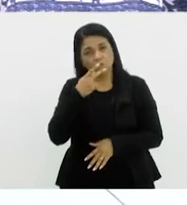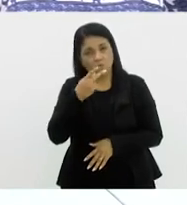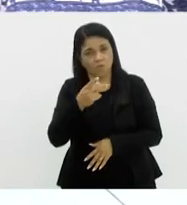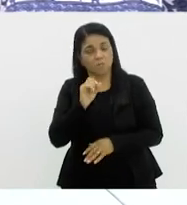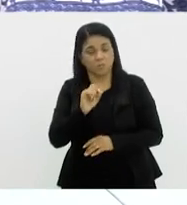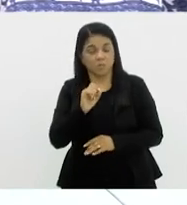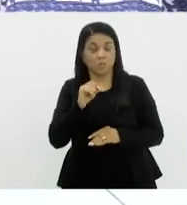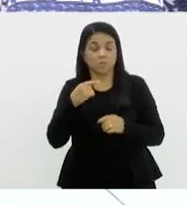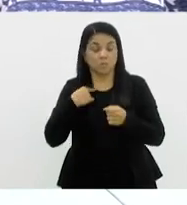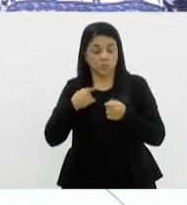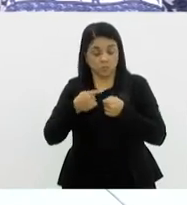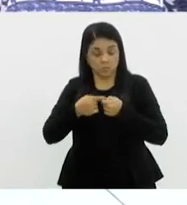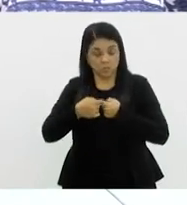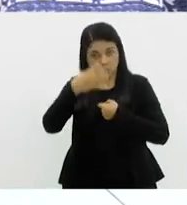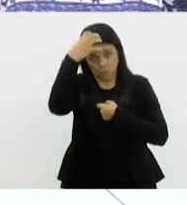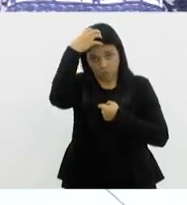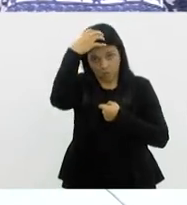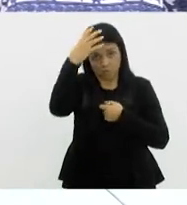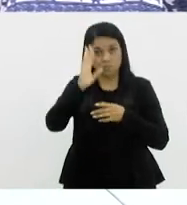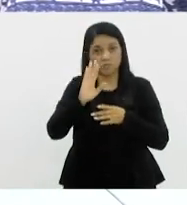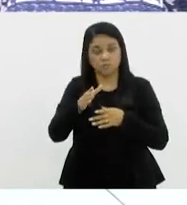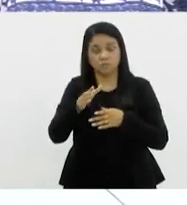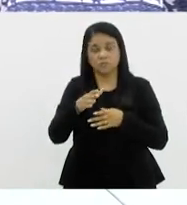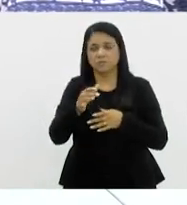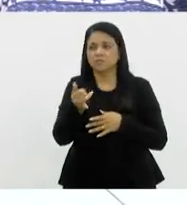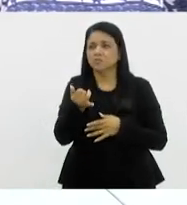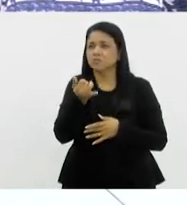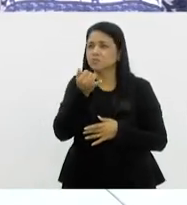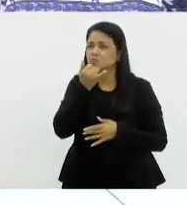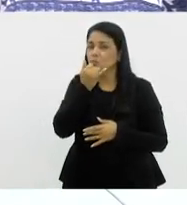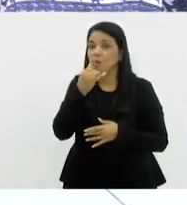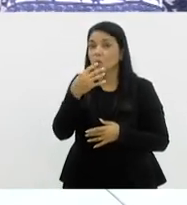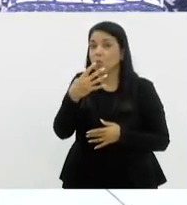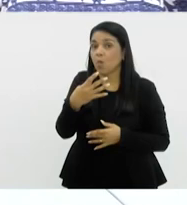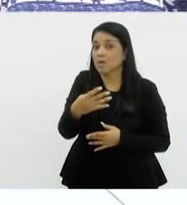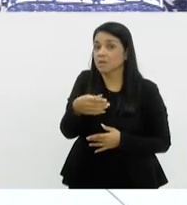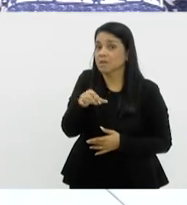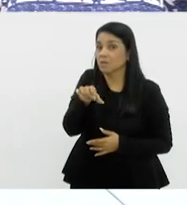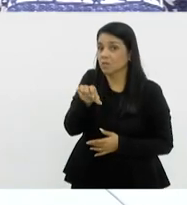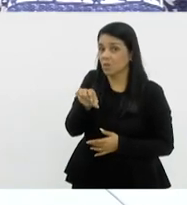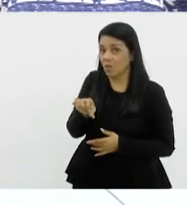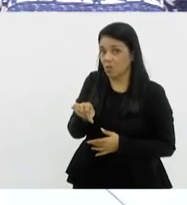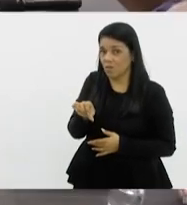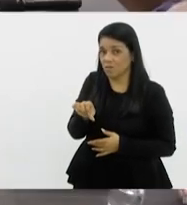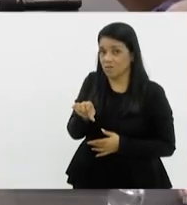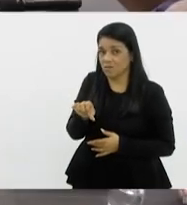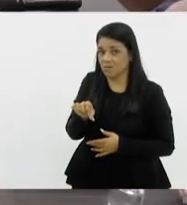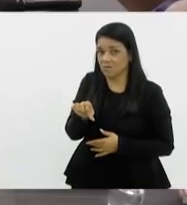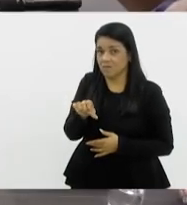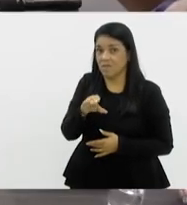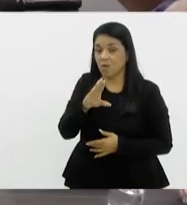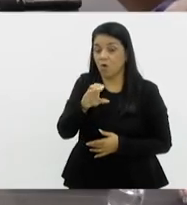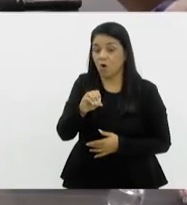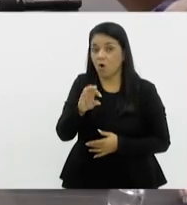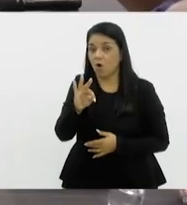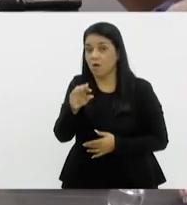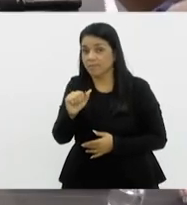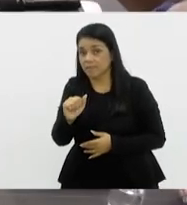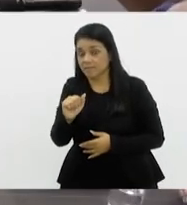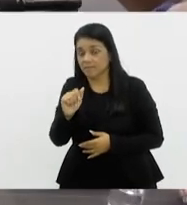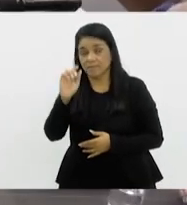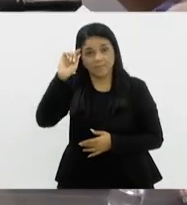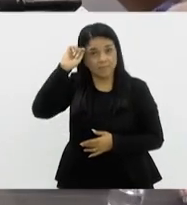meu município nós introduzimos... Desculpa, deputada, é 49? É o da cota. É o da cota